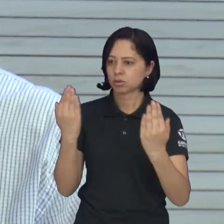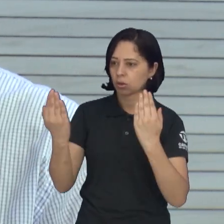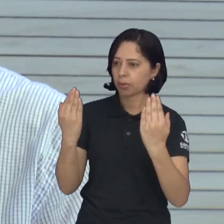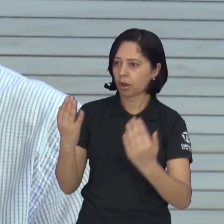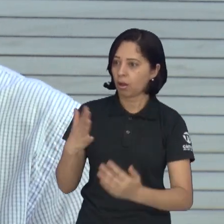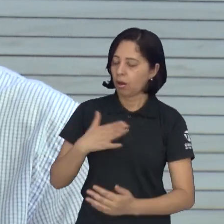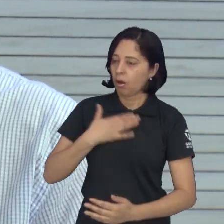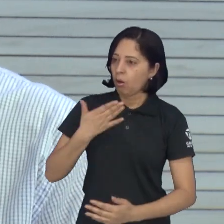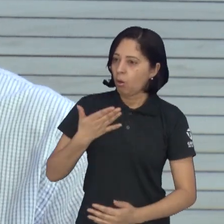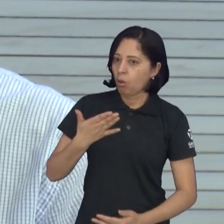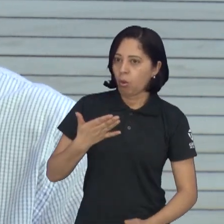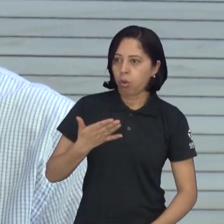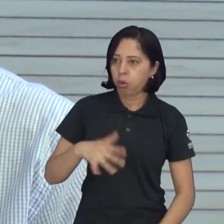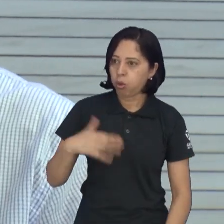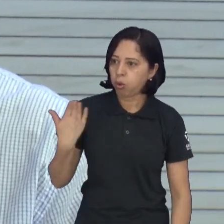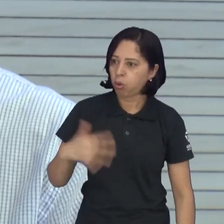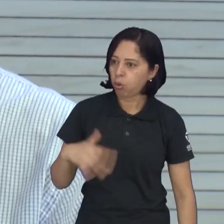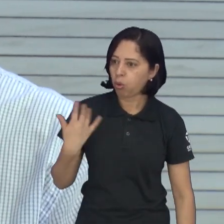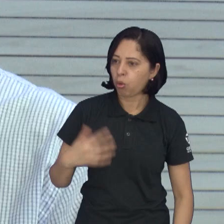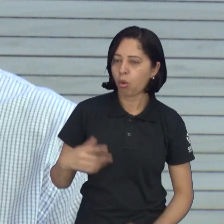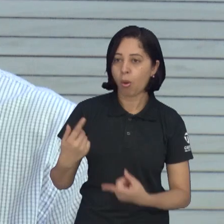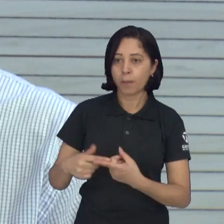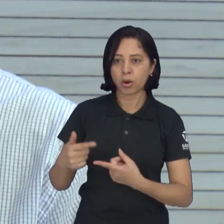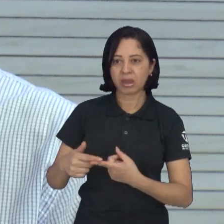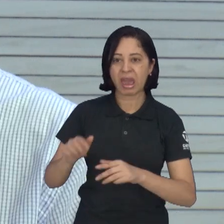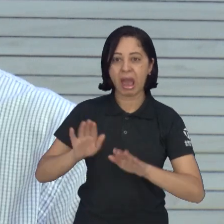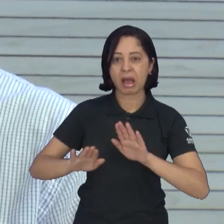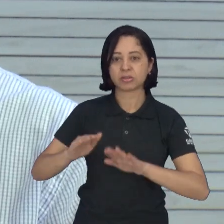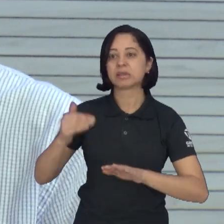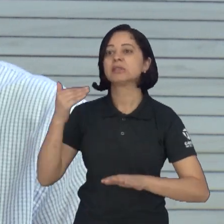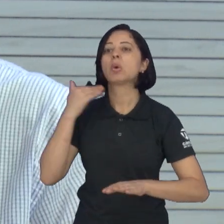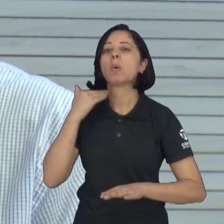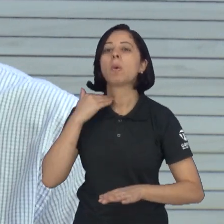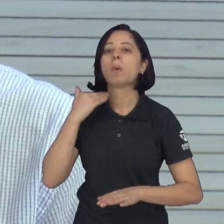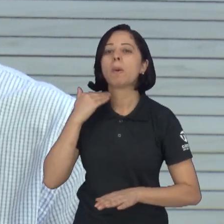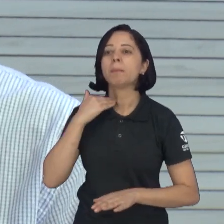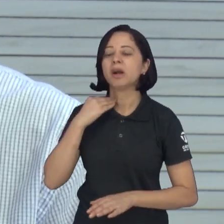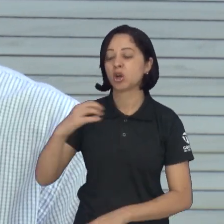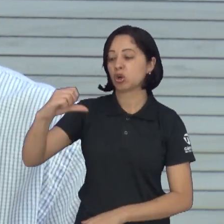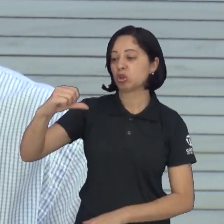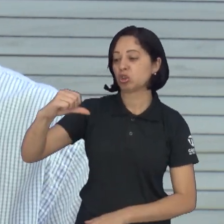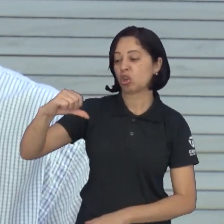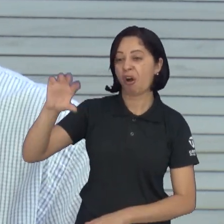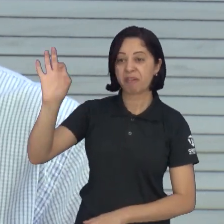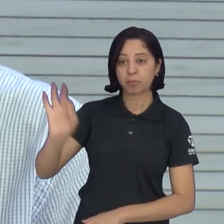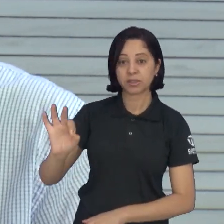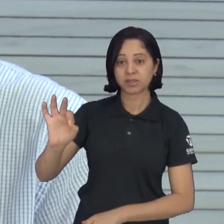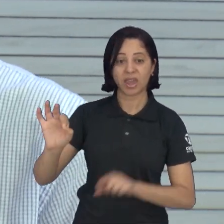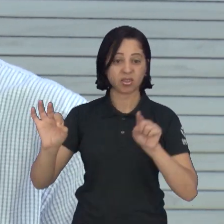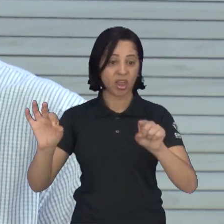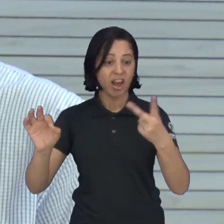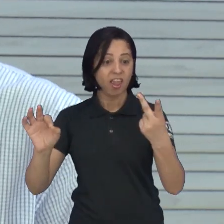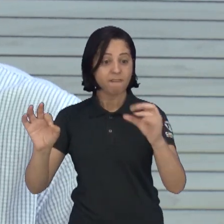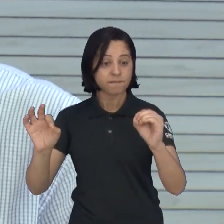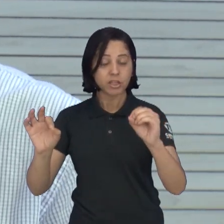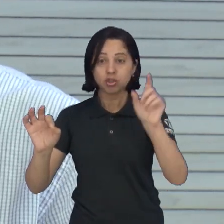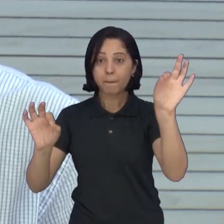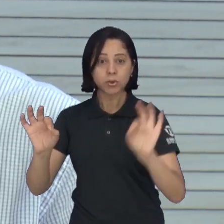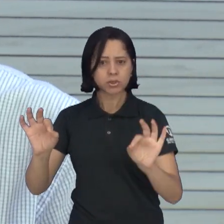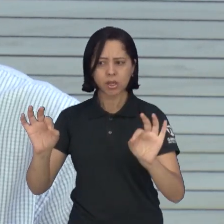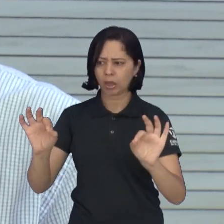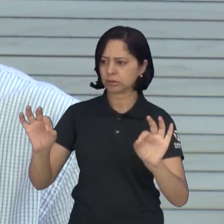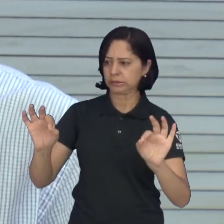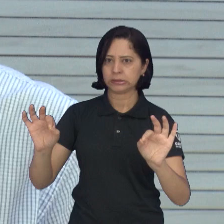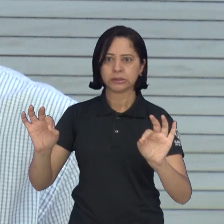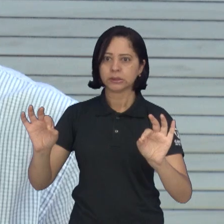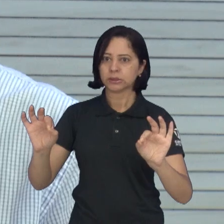porque muitos bancos comerciais que a gente vê muito uso tem 9% de taxa ao mês e outros têm 20%. Então,